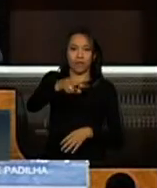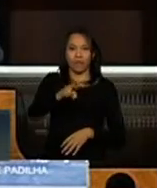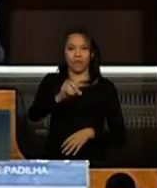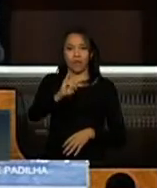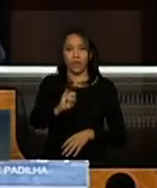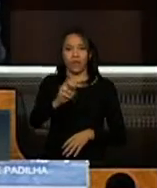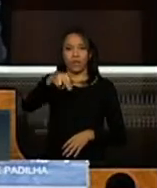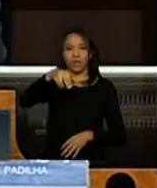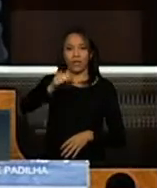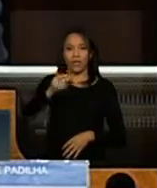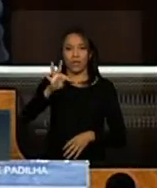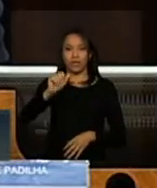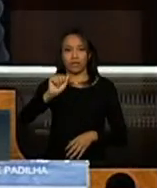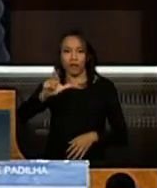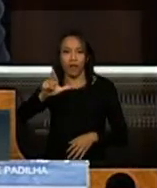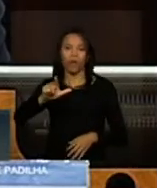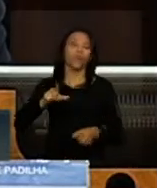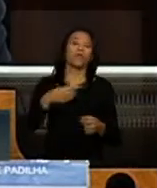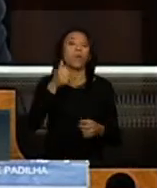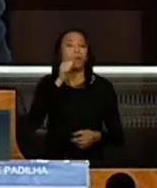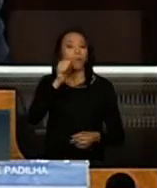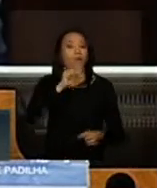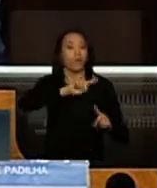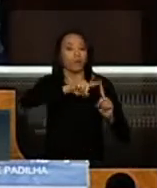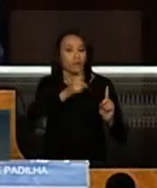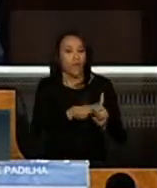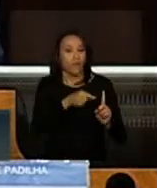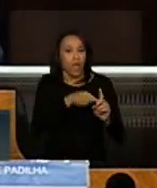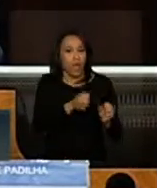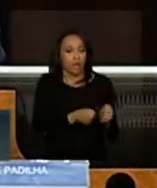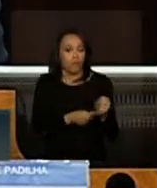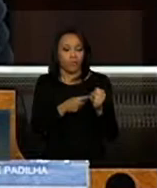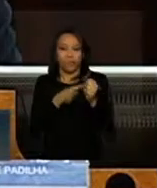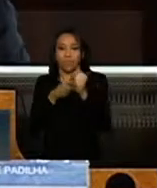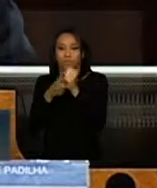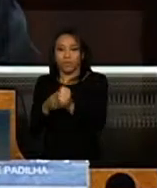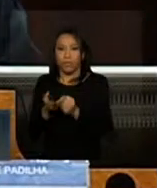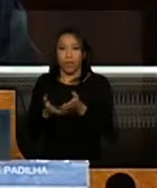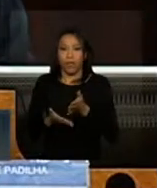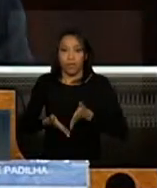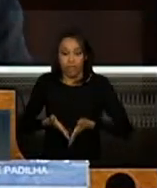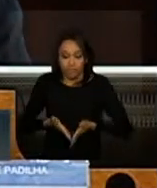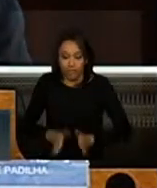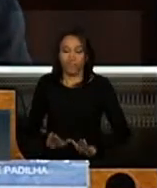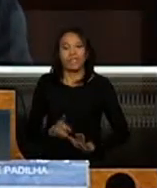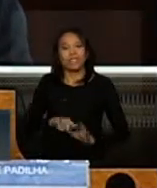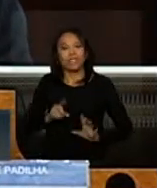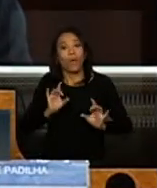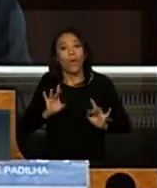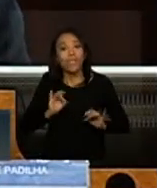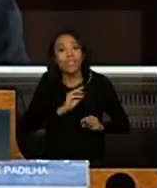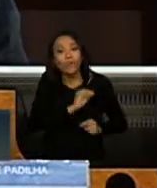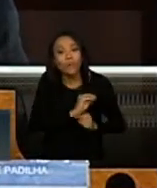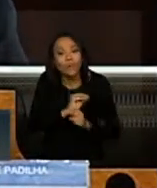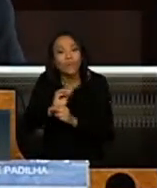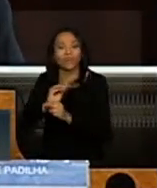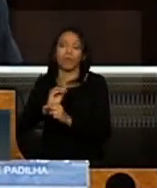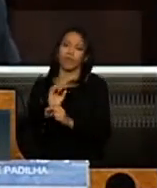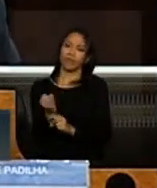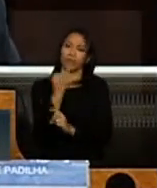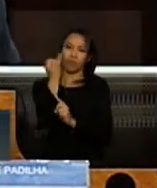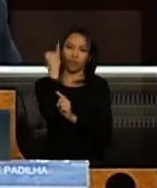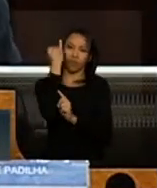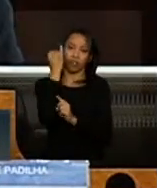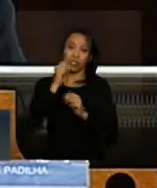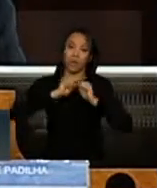da gestante para o local onde vai fazer o parto, a qualidade do parto são decisivos para isso. Então, a expansão da rede de cegonha